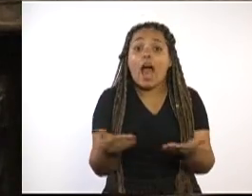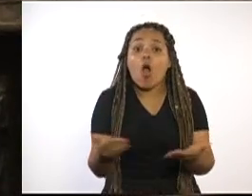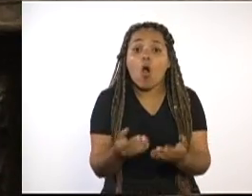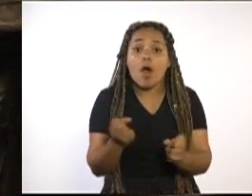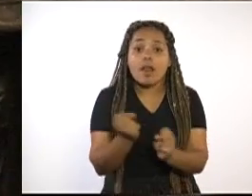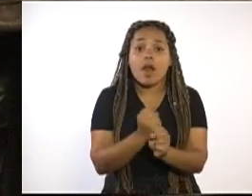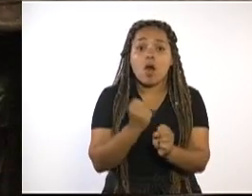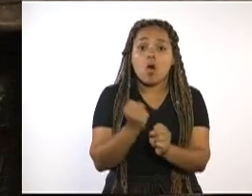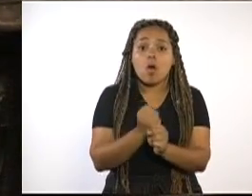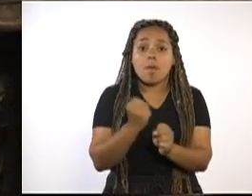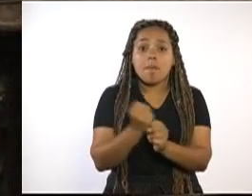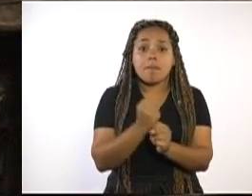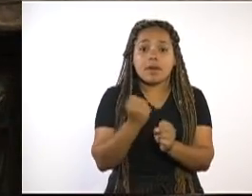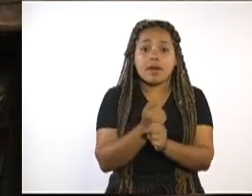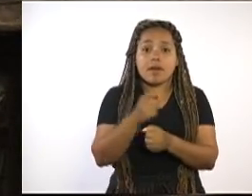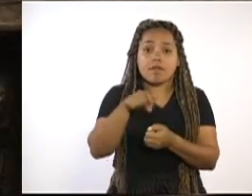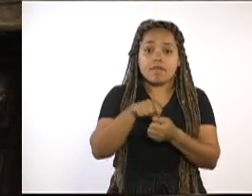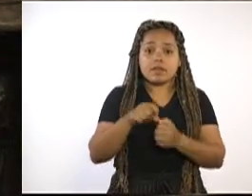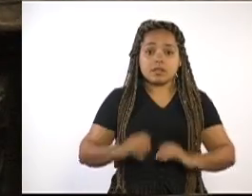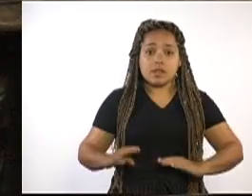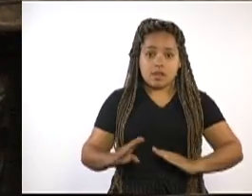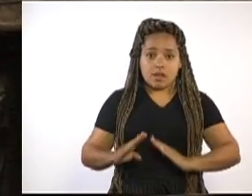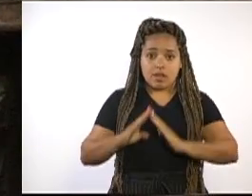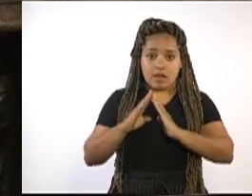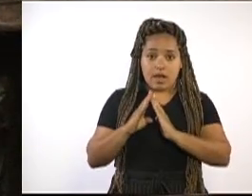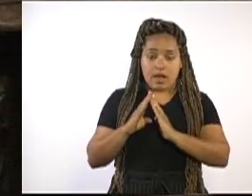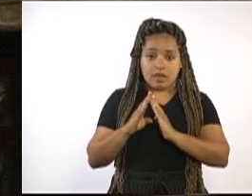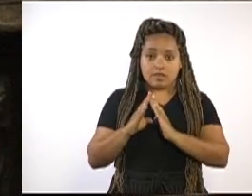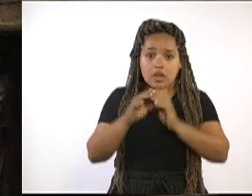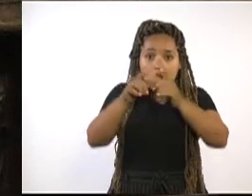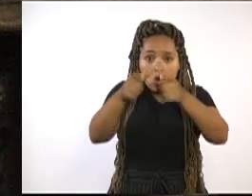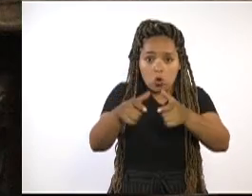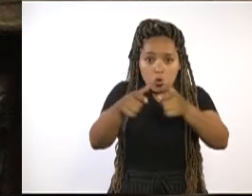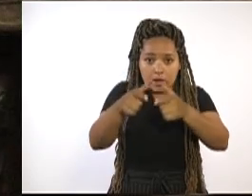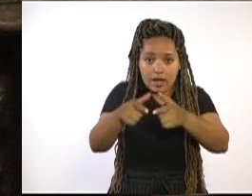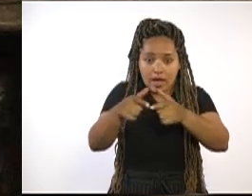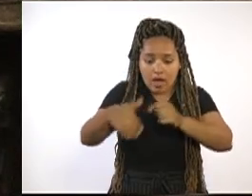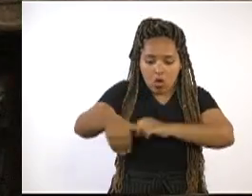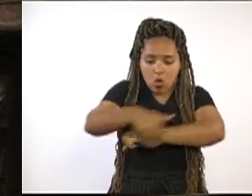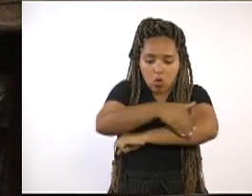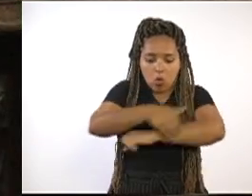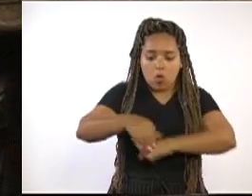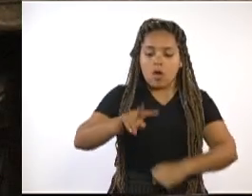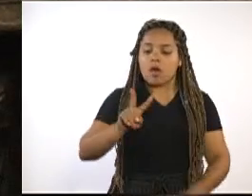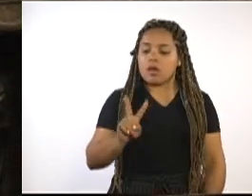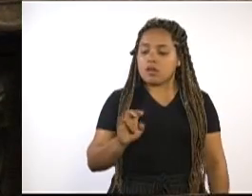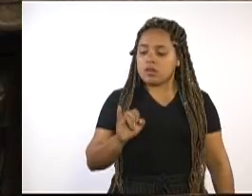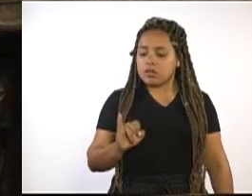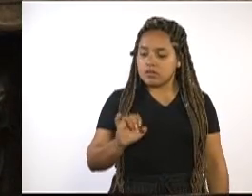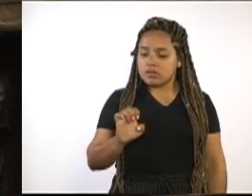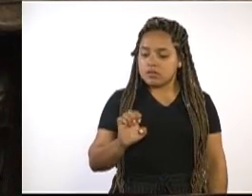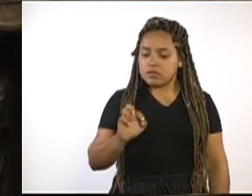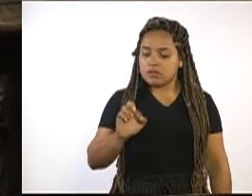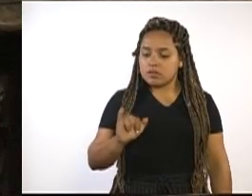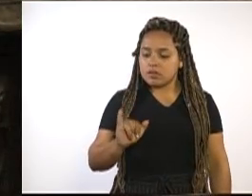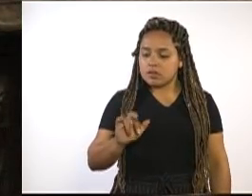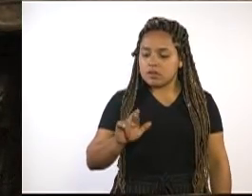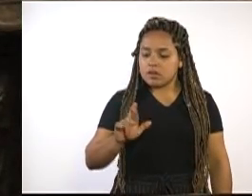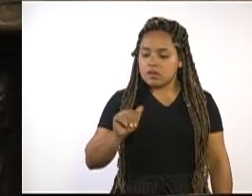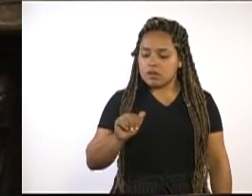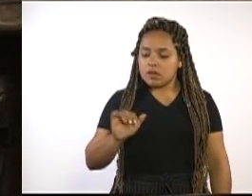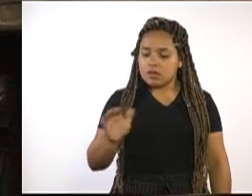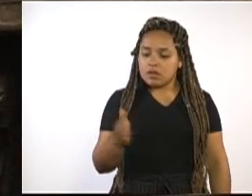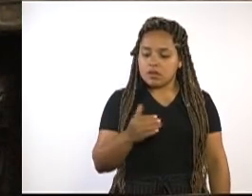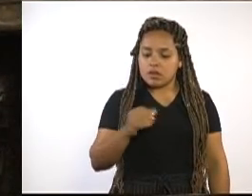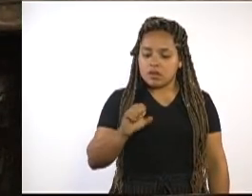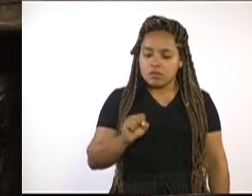construir uma casa na Vieira Solto, isto poderia ser há 10 anos atrás,